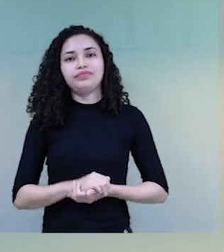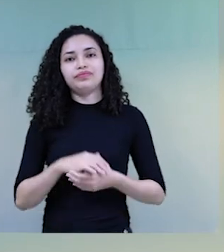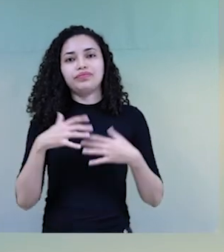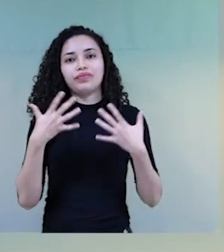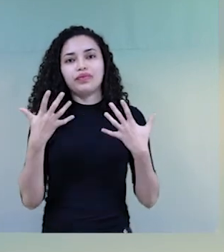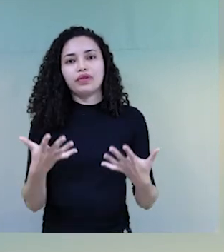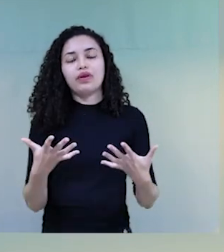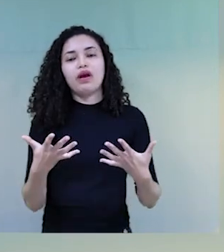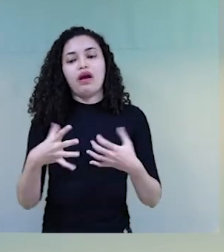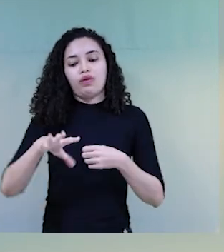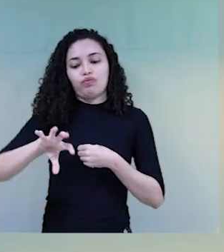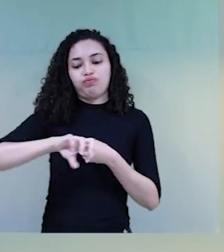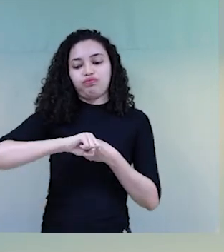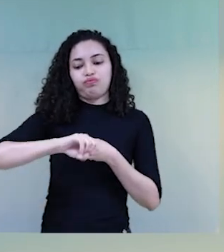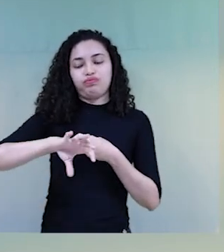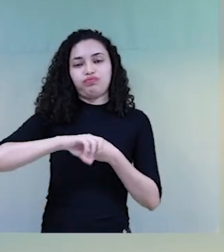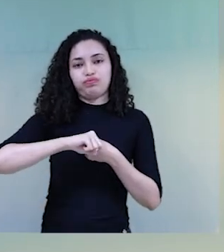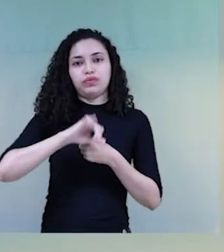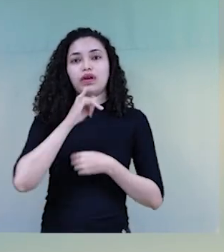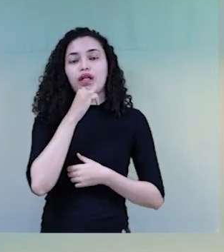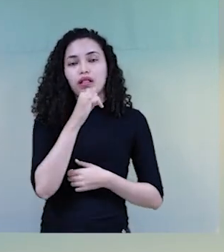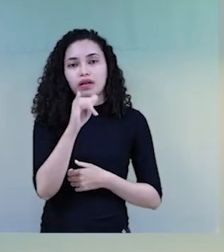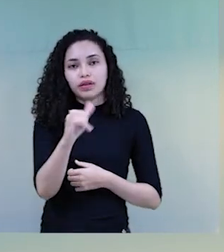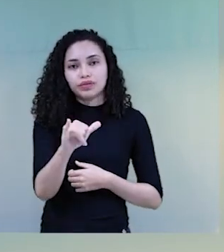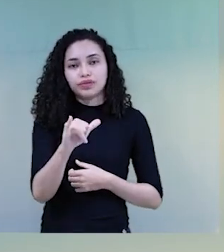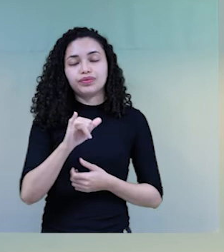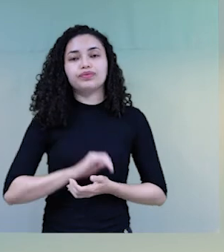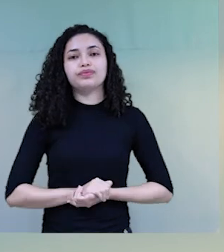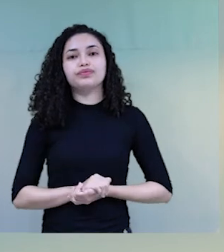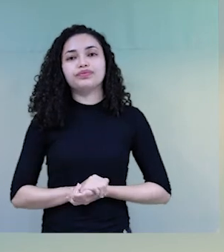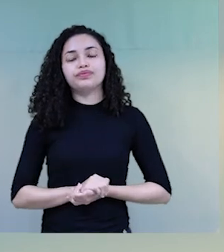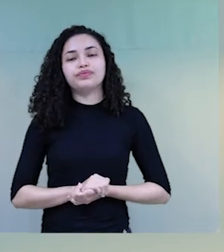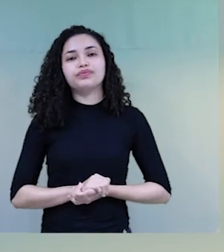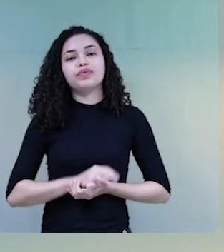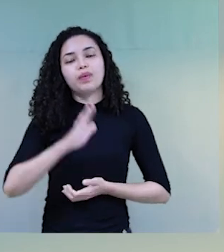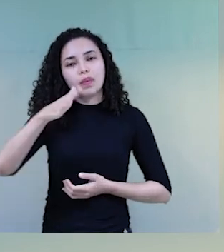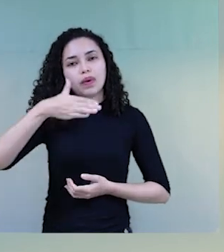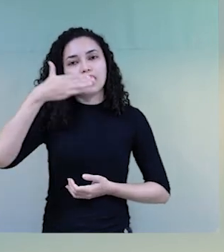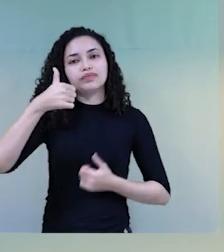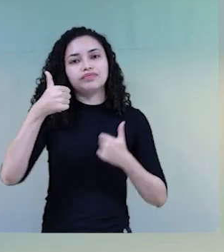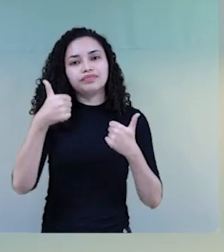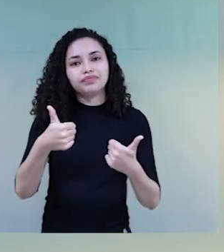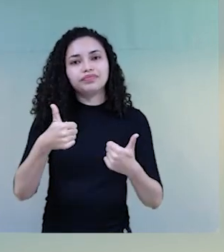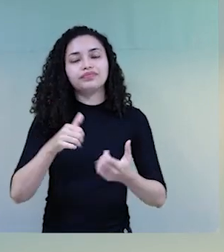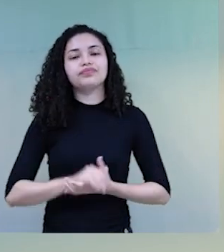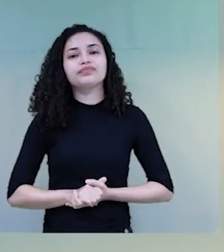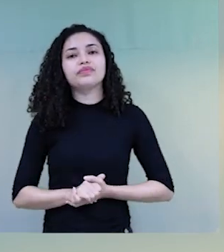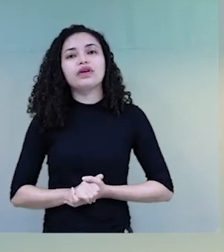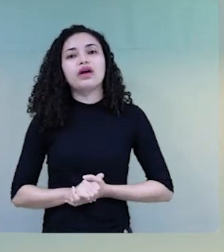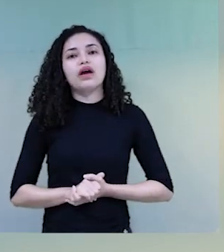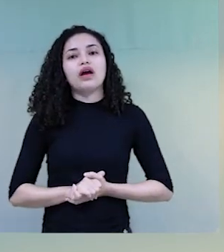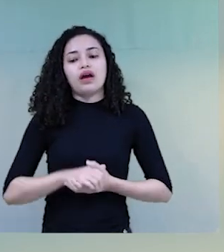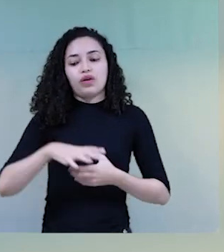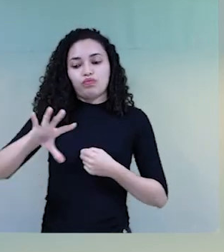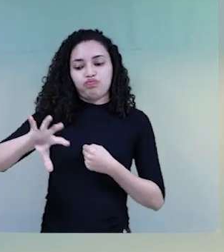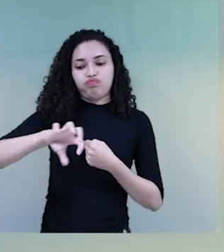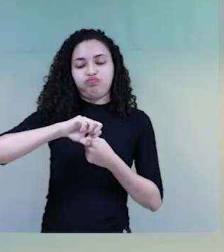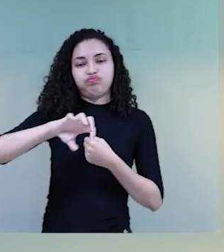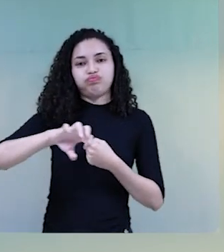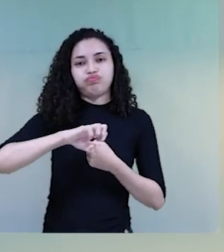Receptores elétricos. Próximo. Show de bola, perfeito. Os receptores elétricos, pessoal, eles são